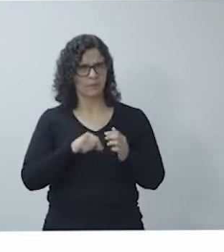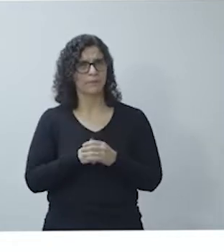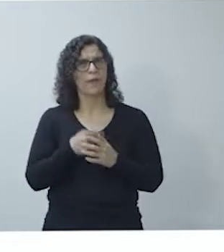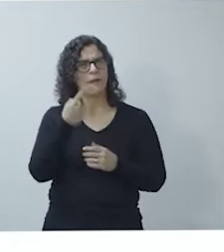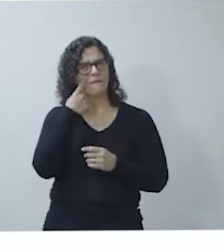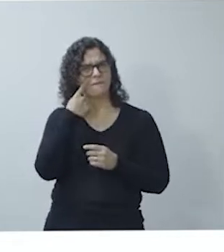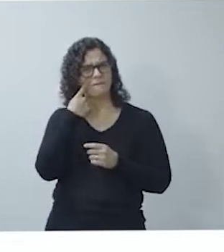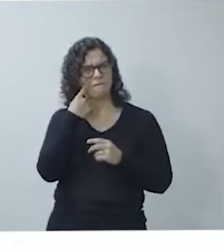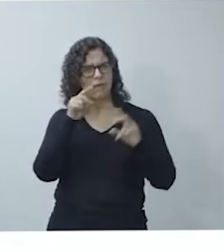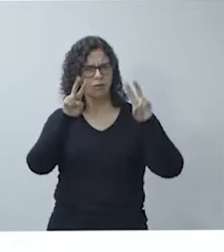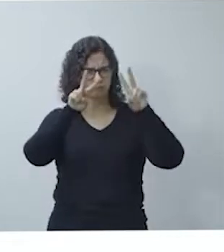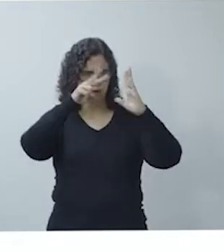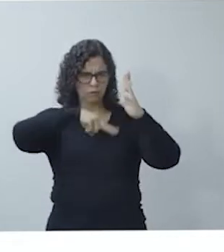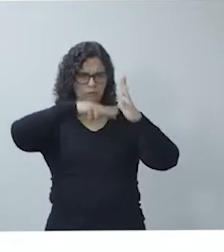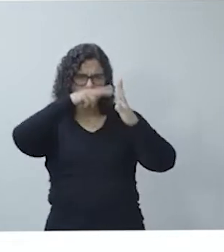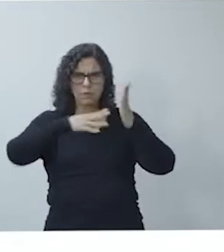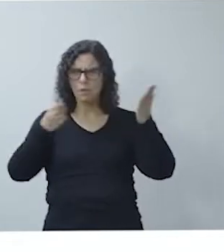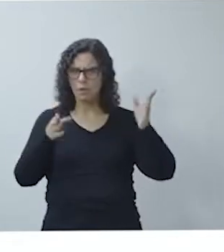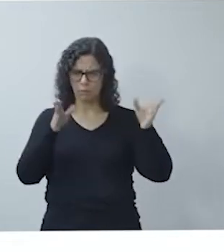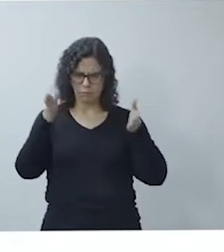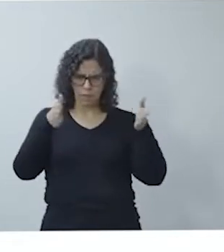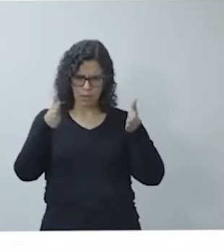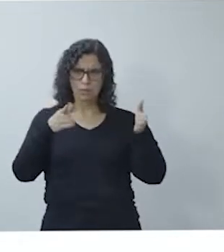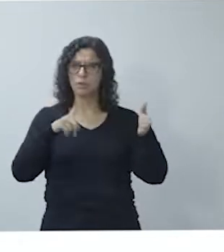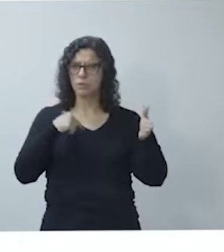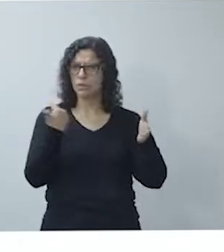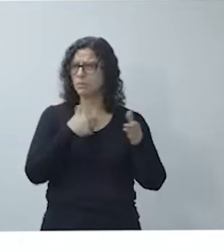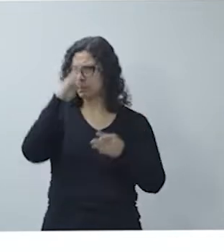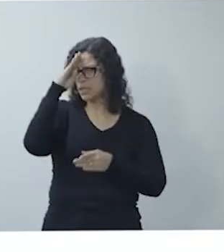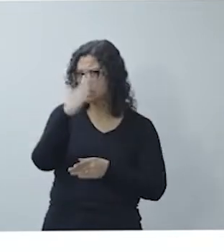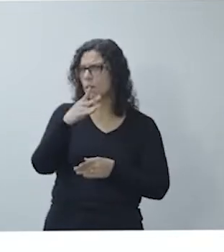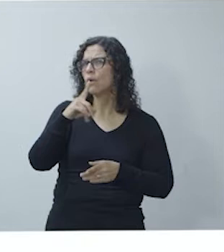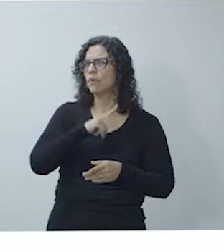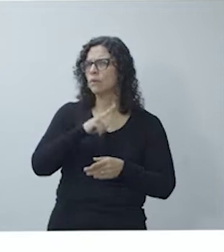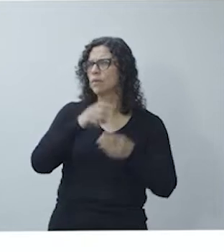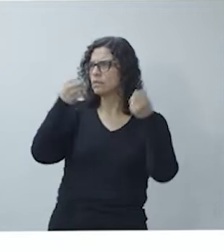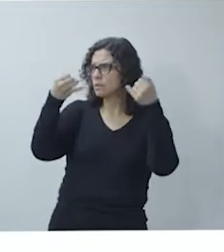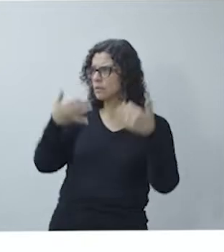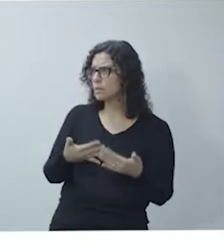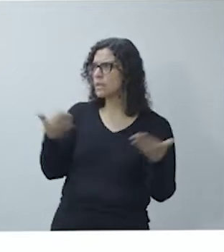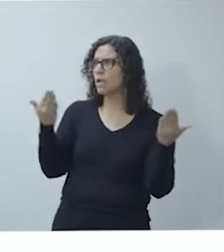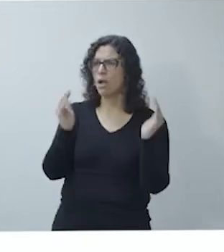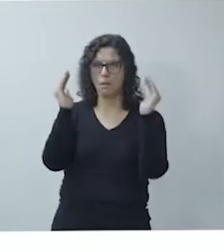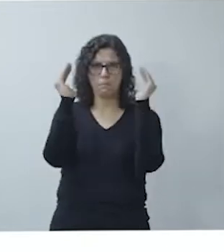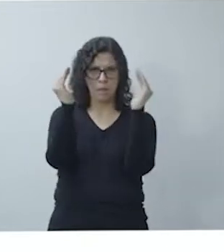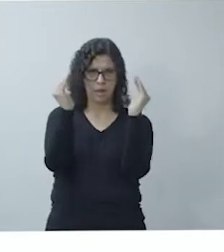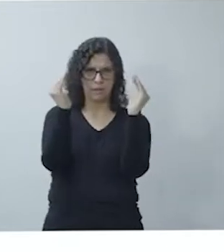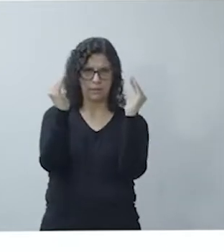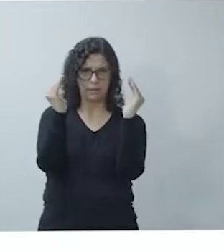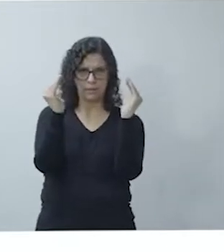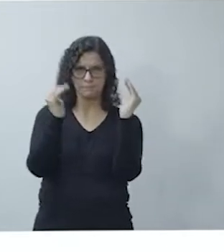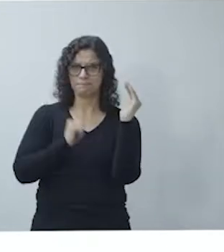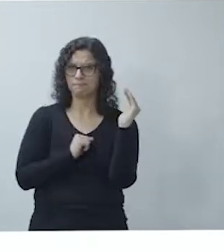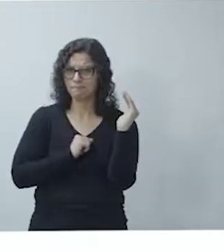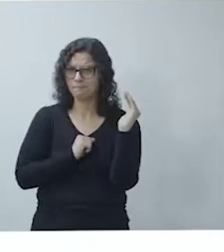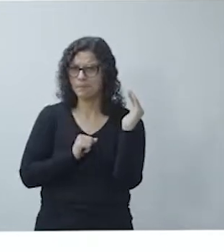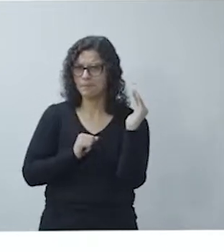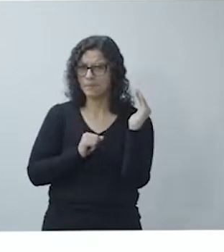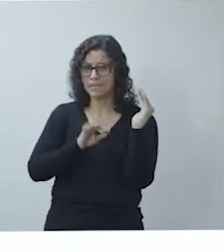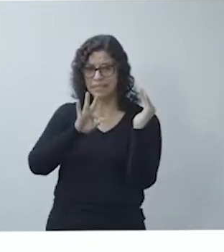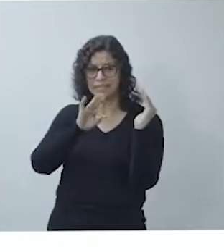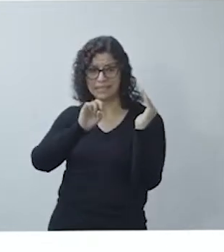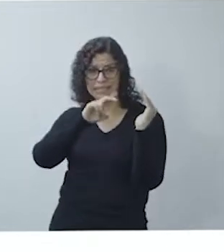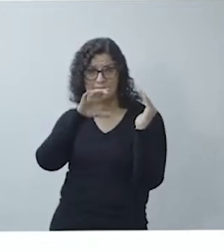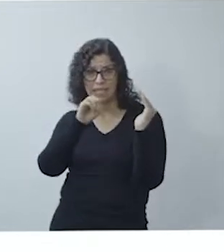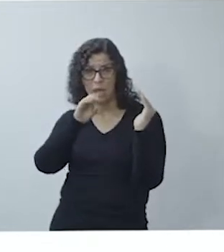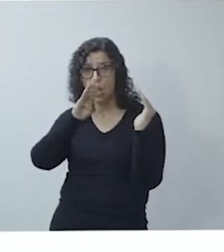para essa parte que nós fizemos a leitura, principalmente para isso que está entre parênteses. Tão